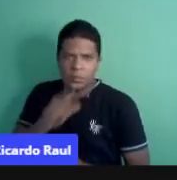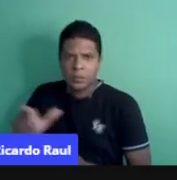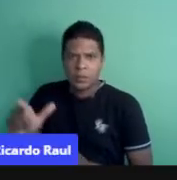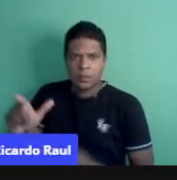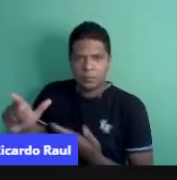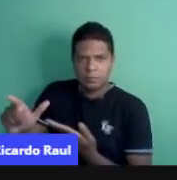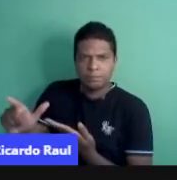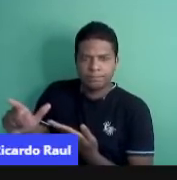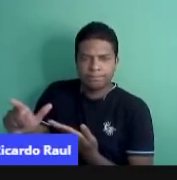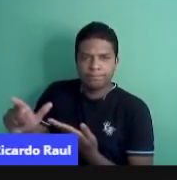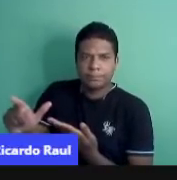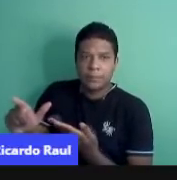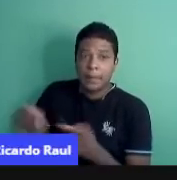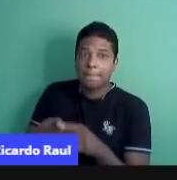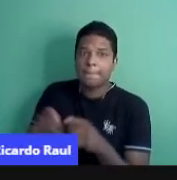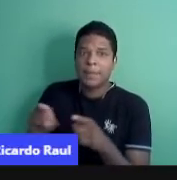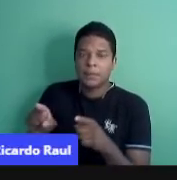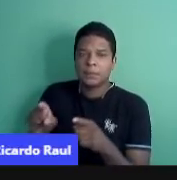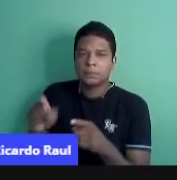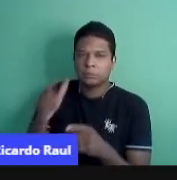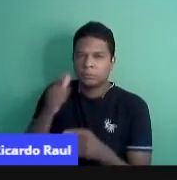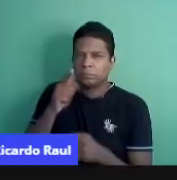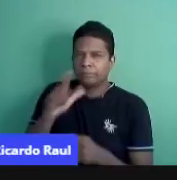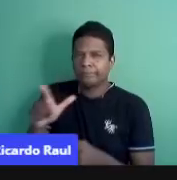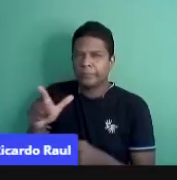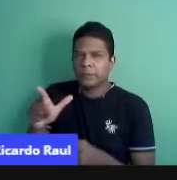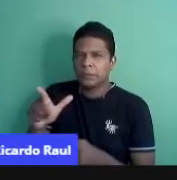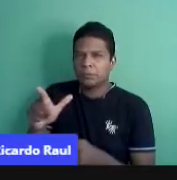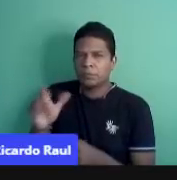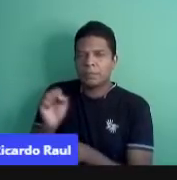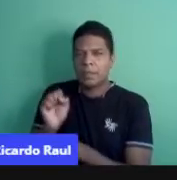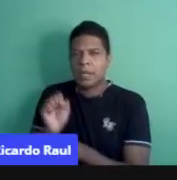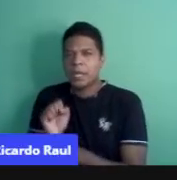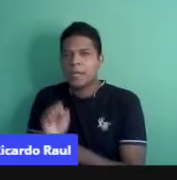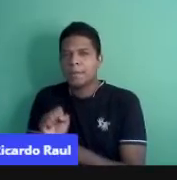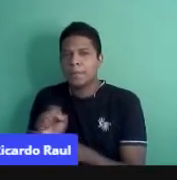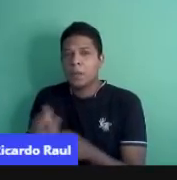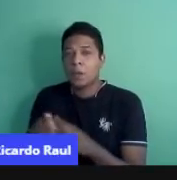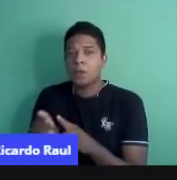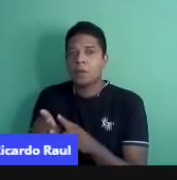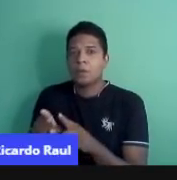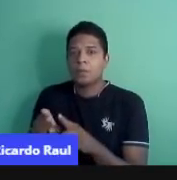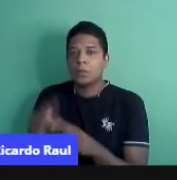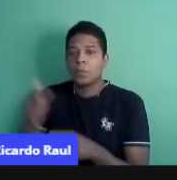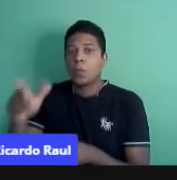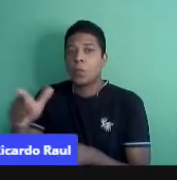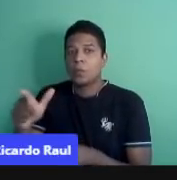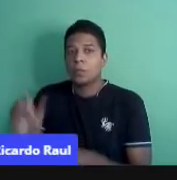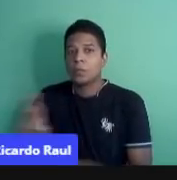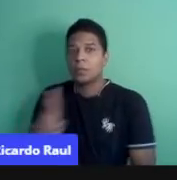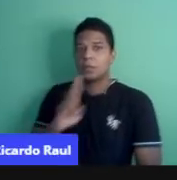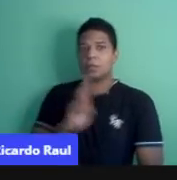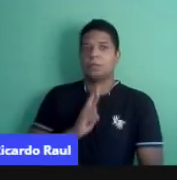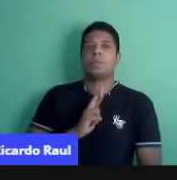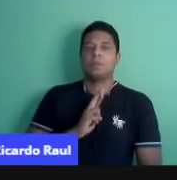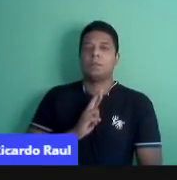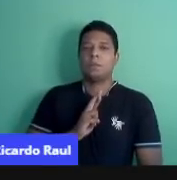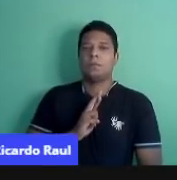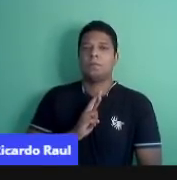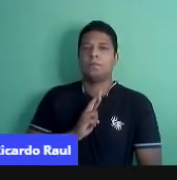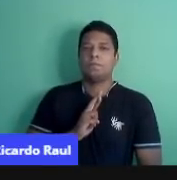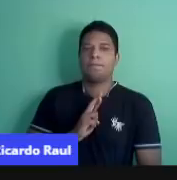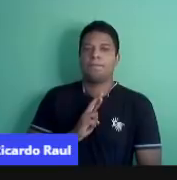Consegui. Mas eu consegui da forma que eu esperava? Ou ela me deu uma outra resposta no meio do caminho,